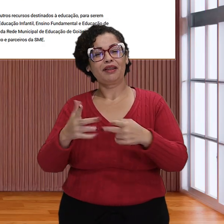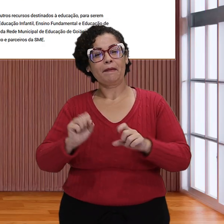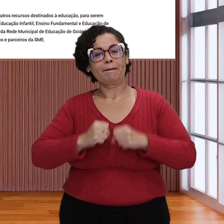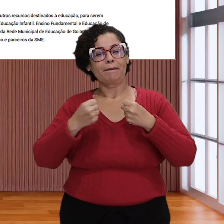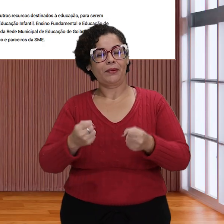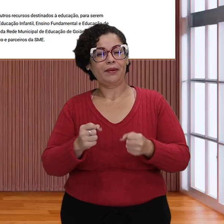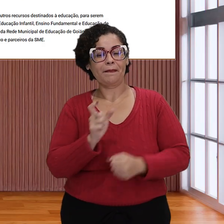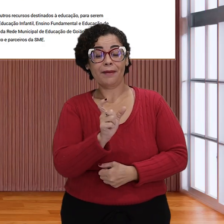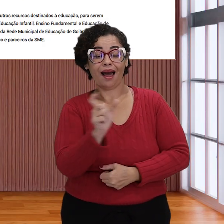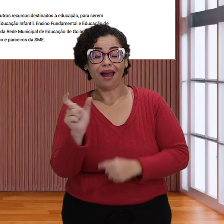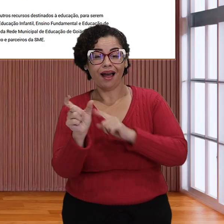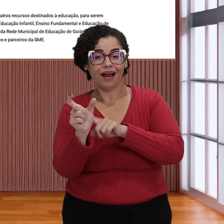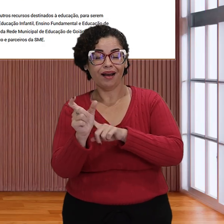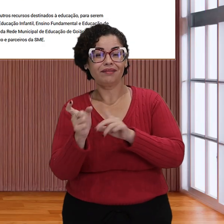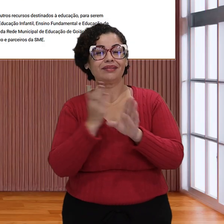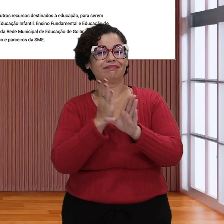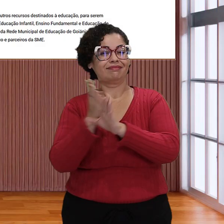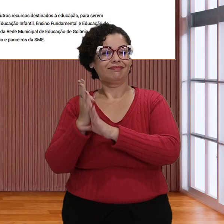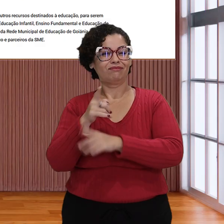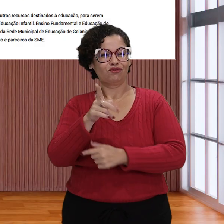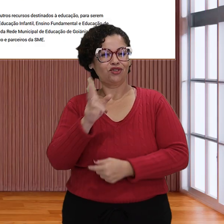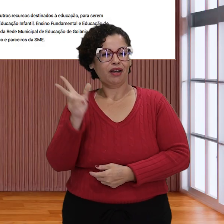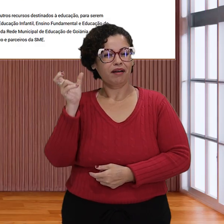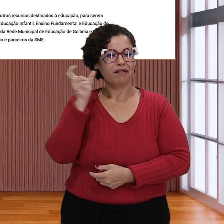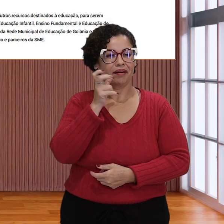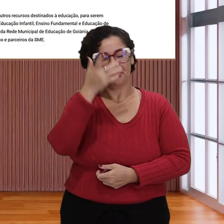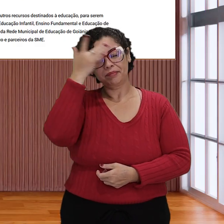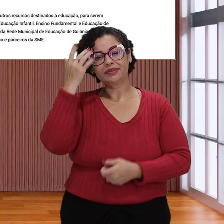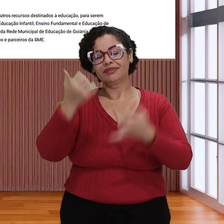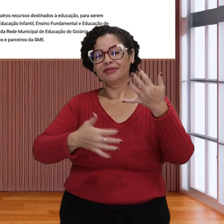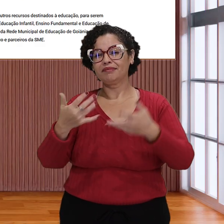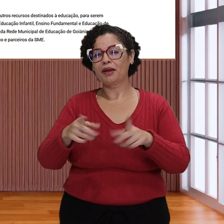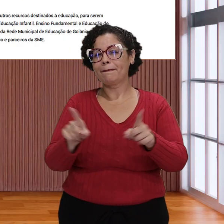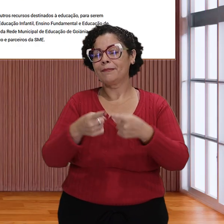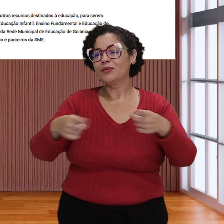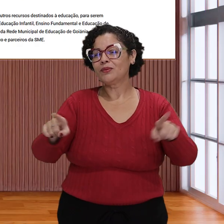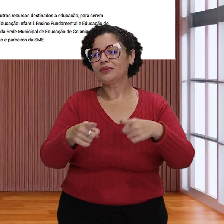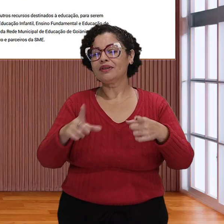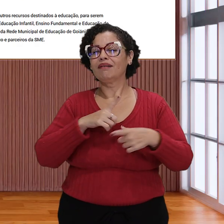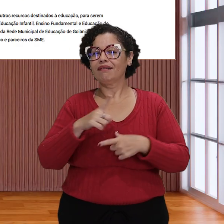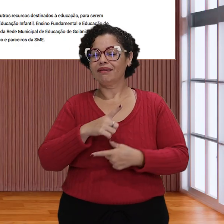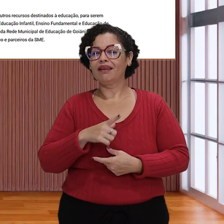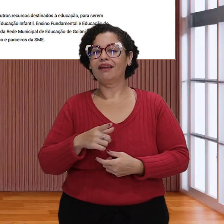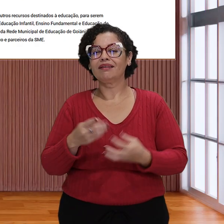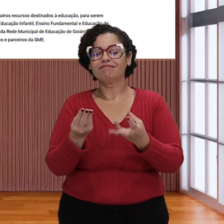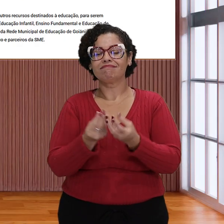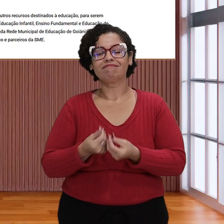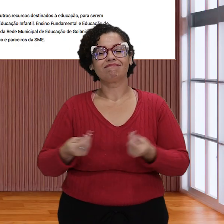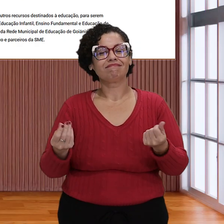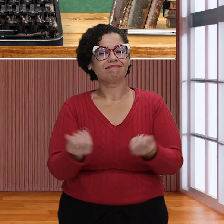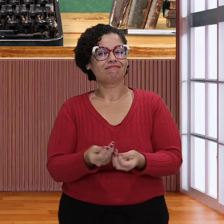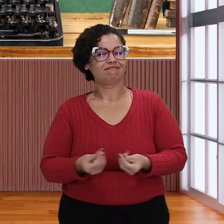um superpoder escondido nas palavras. Já ouviu alguém dizer que a música tem